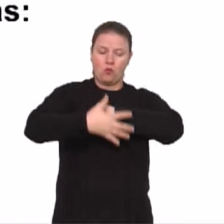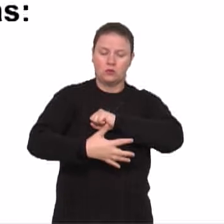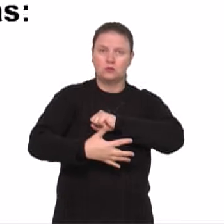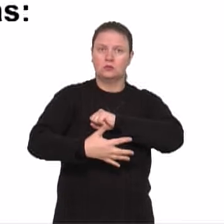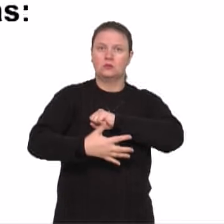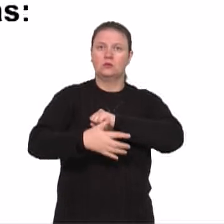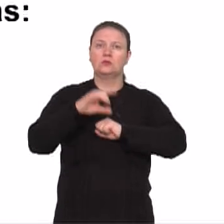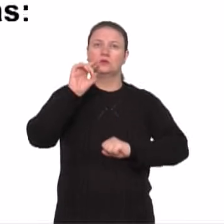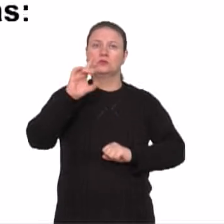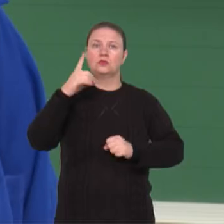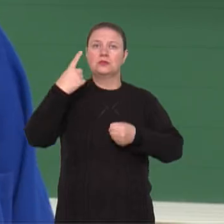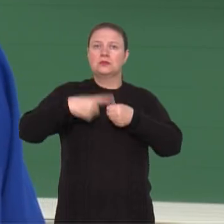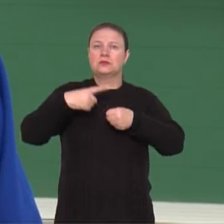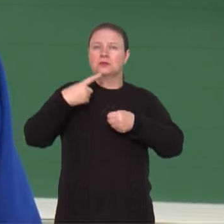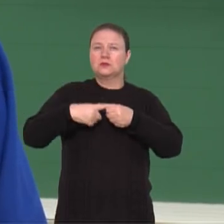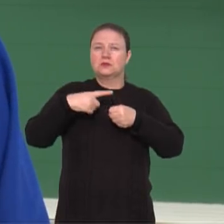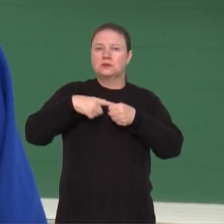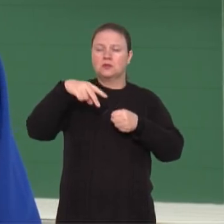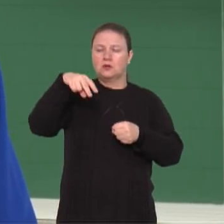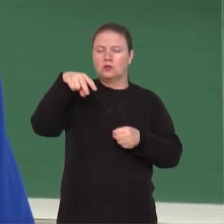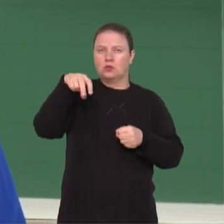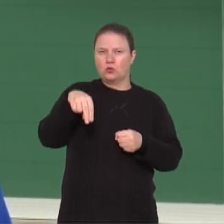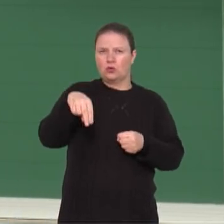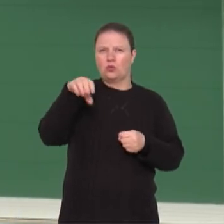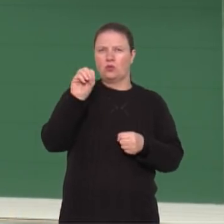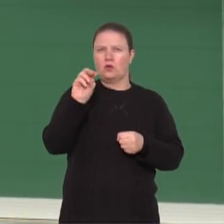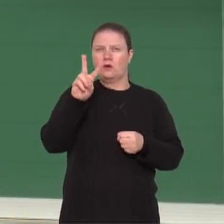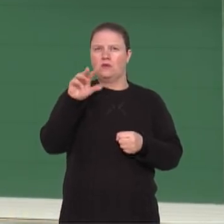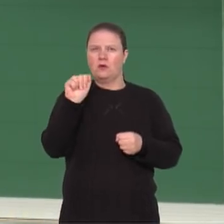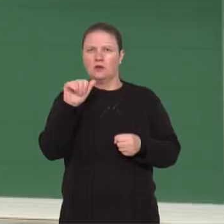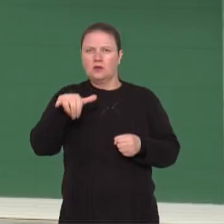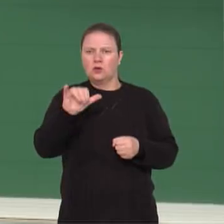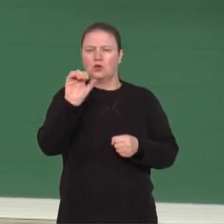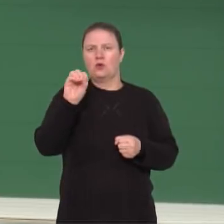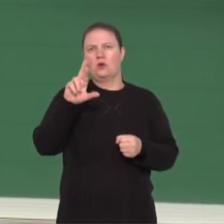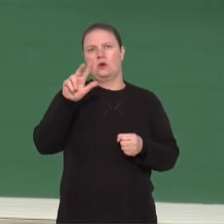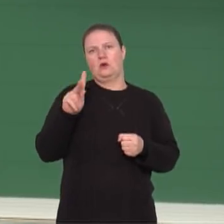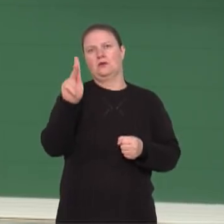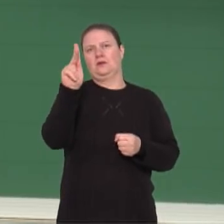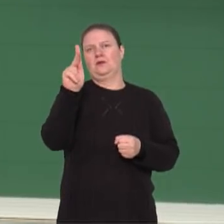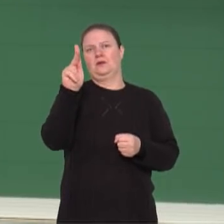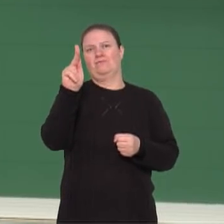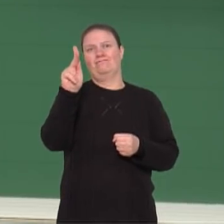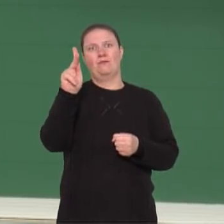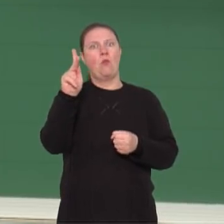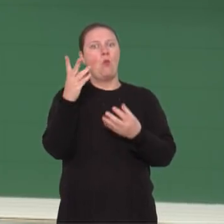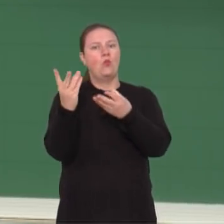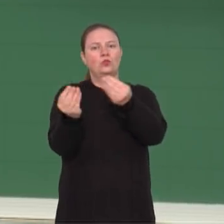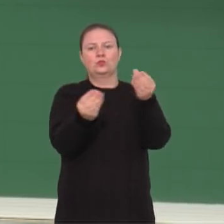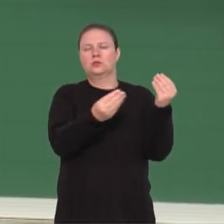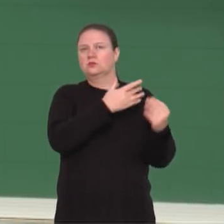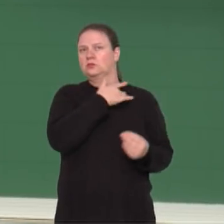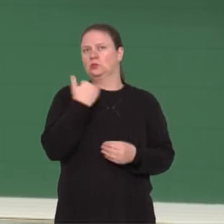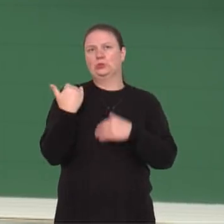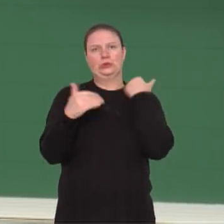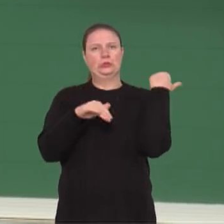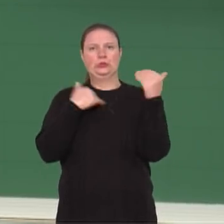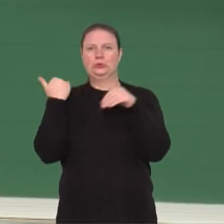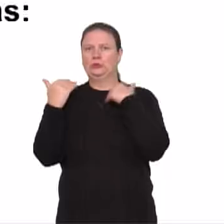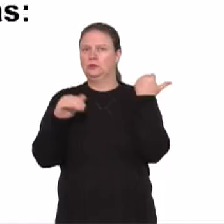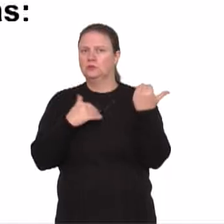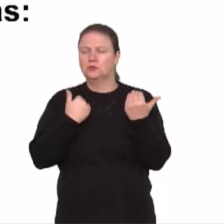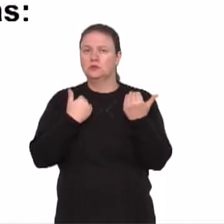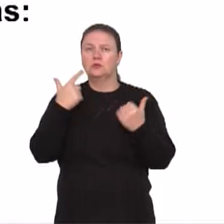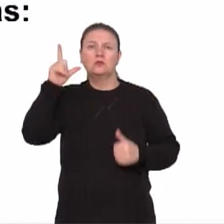só na cidade de Nova York foram 2.400 mortes. Então, vejam, os Estados